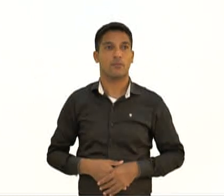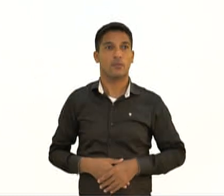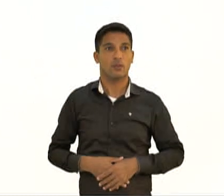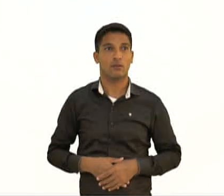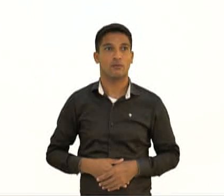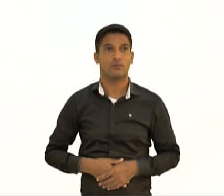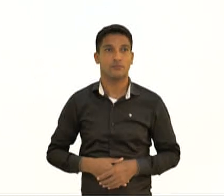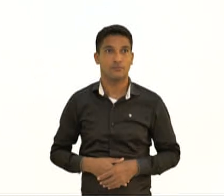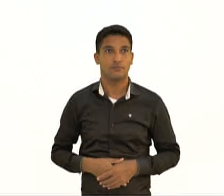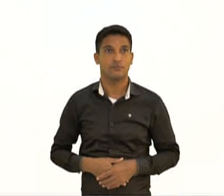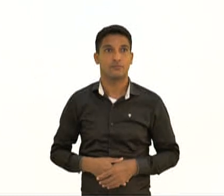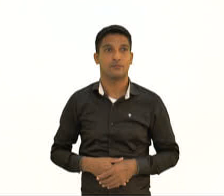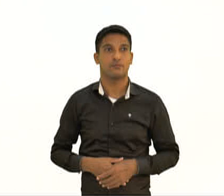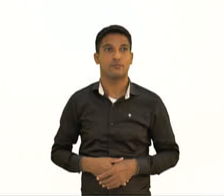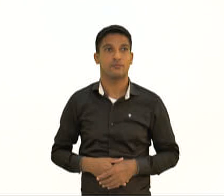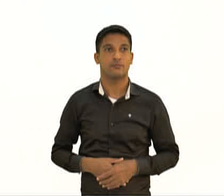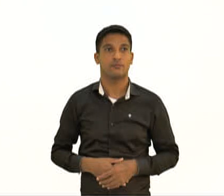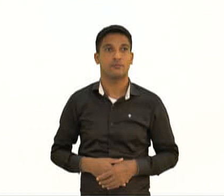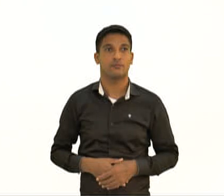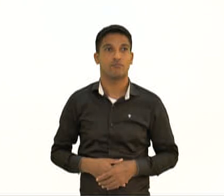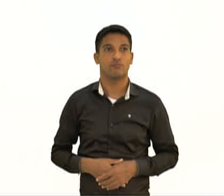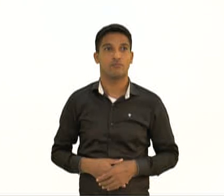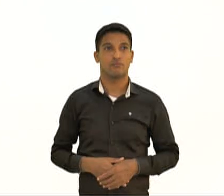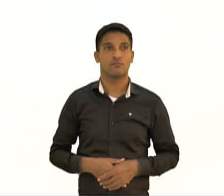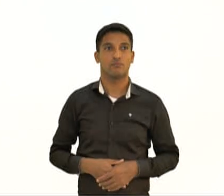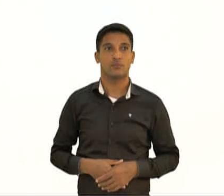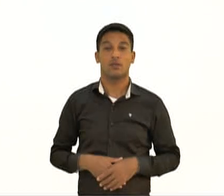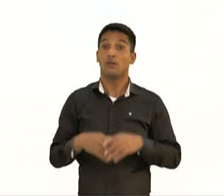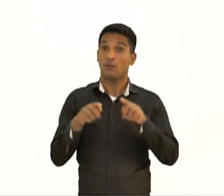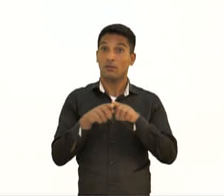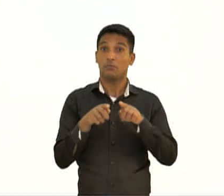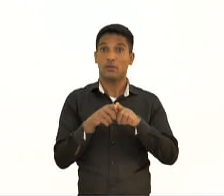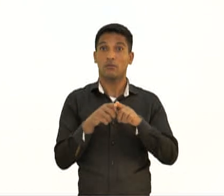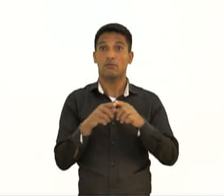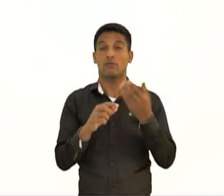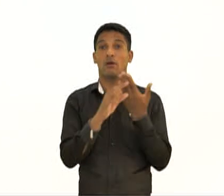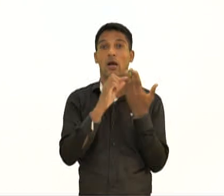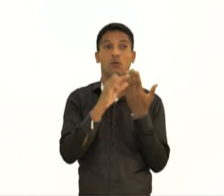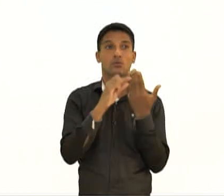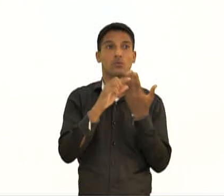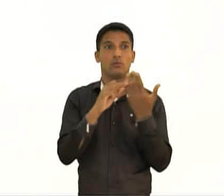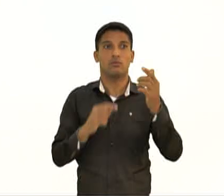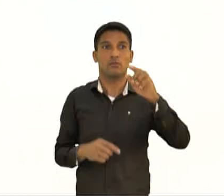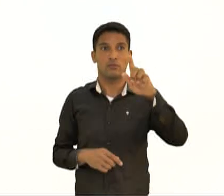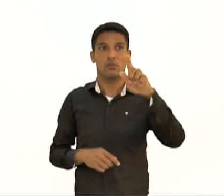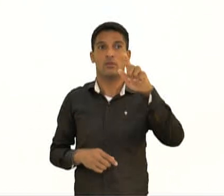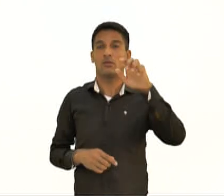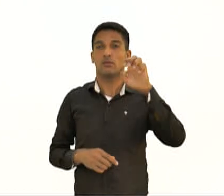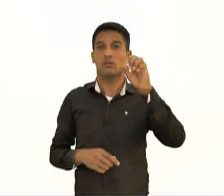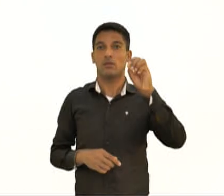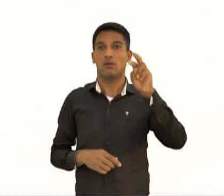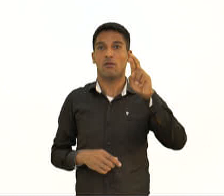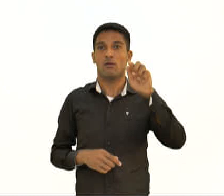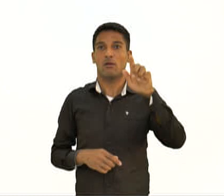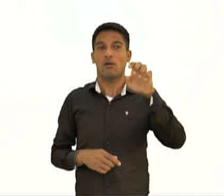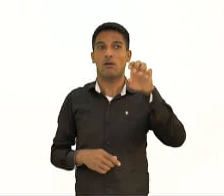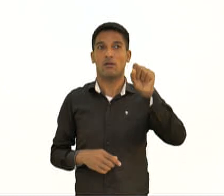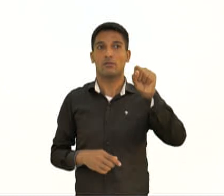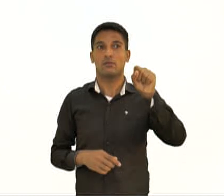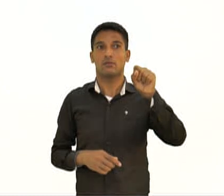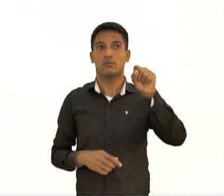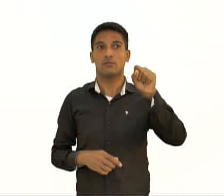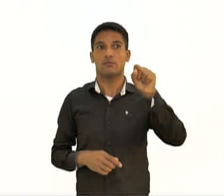assim, iniciantes dessa nova sugestão de uma técnica, né, de uma exposição de